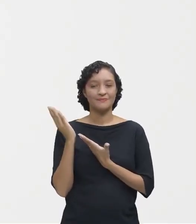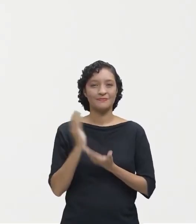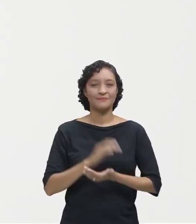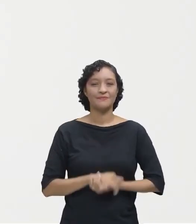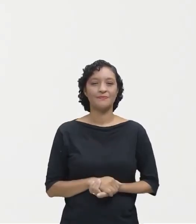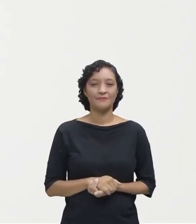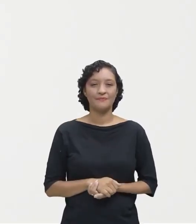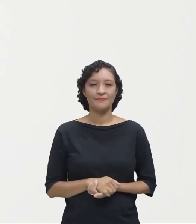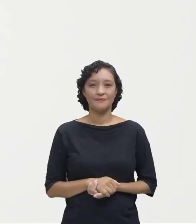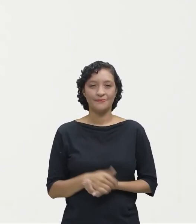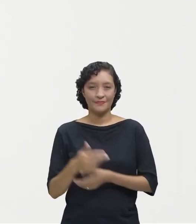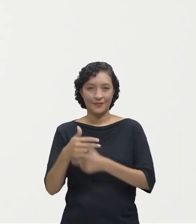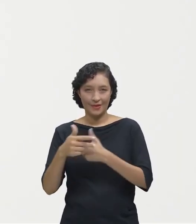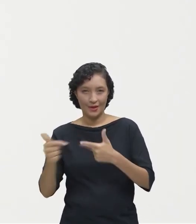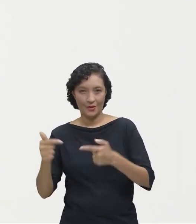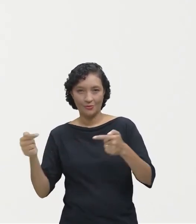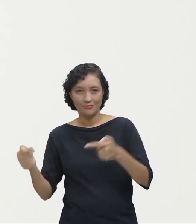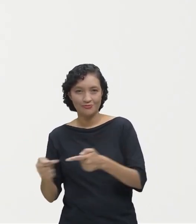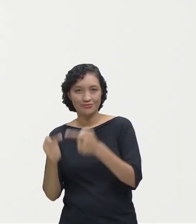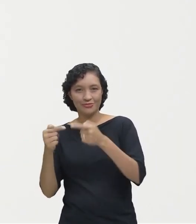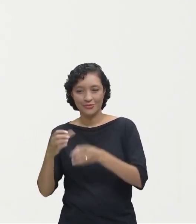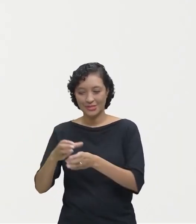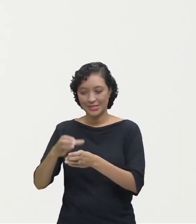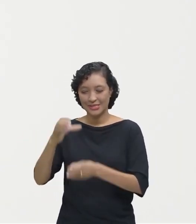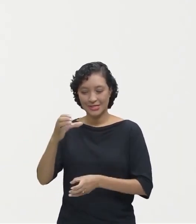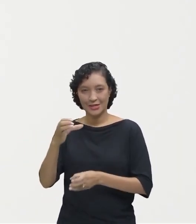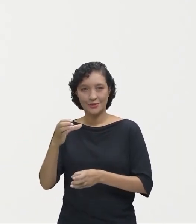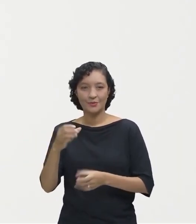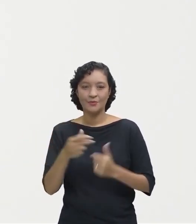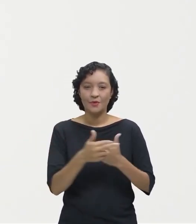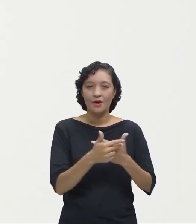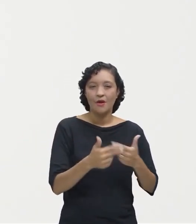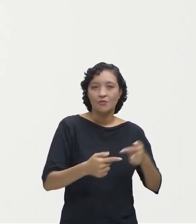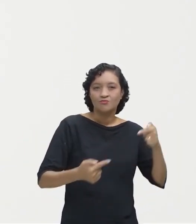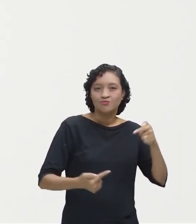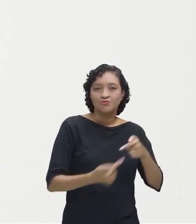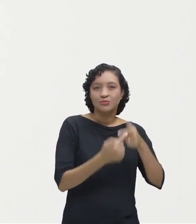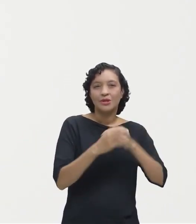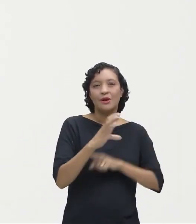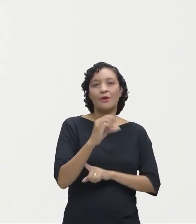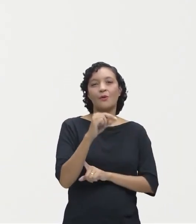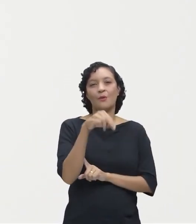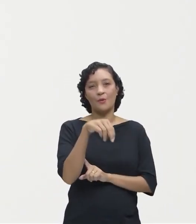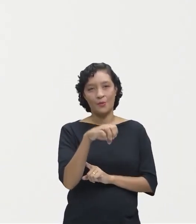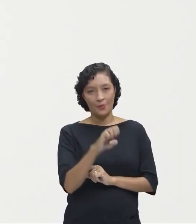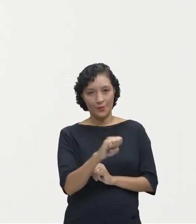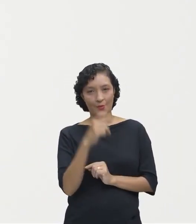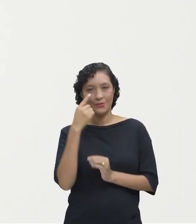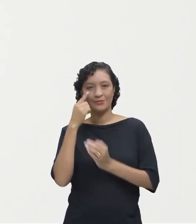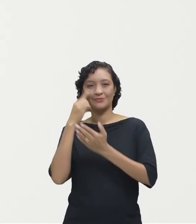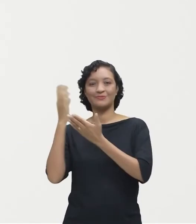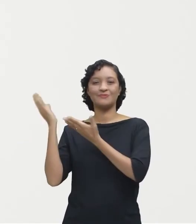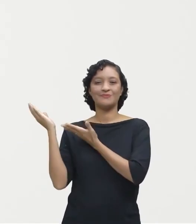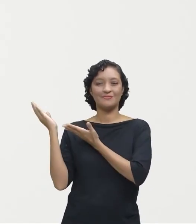Cone e cilindro. Aqui o nome, ó. Cone.